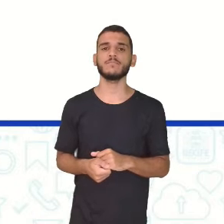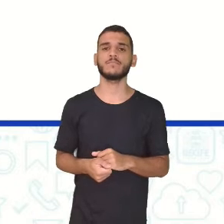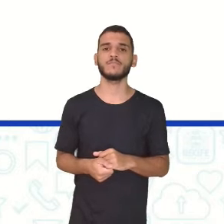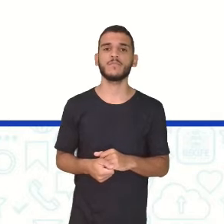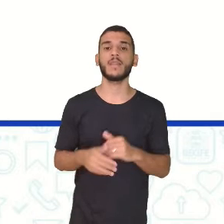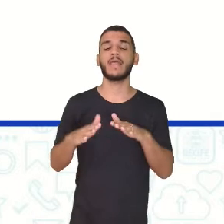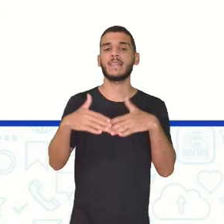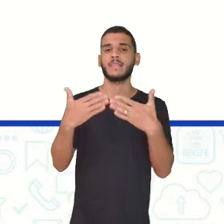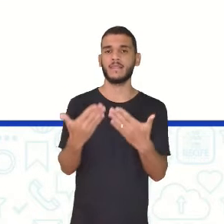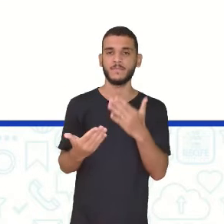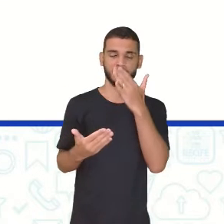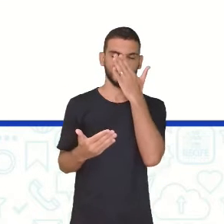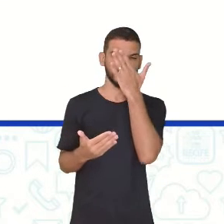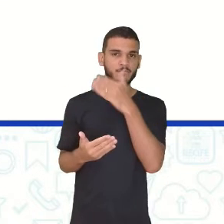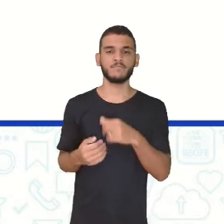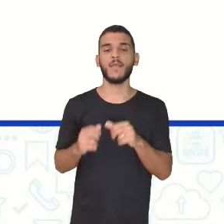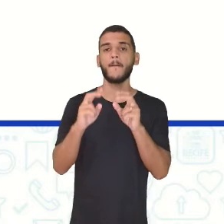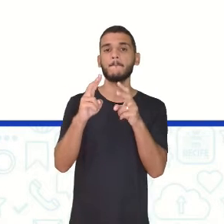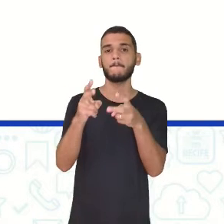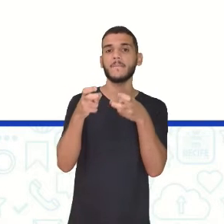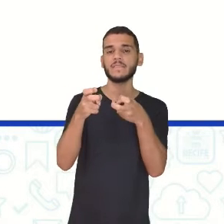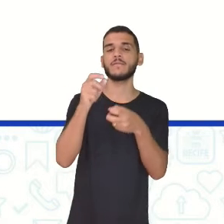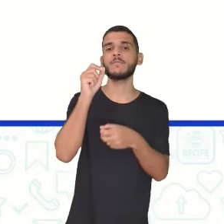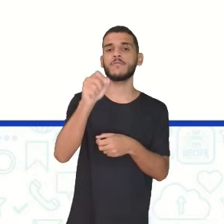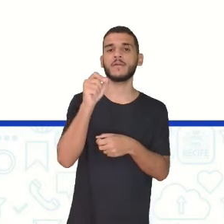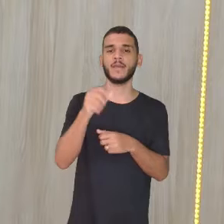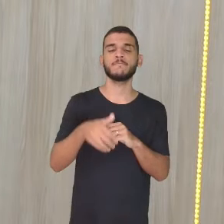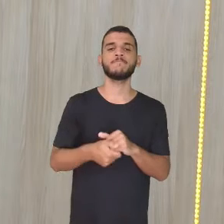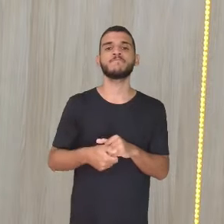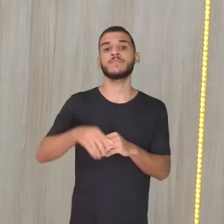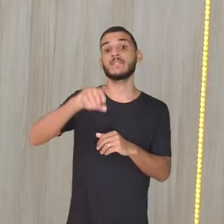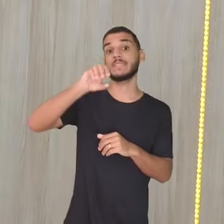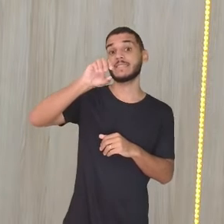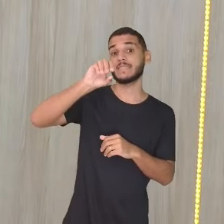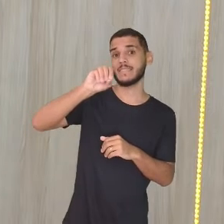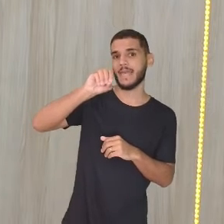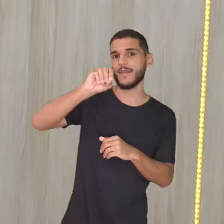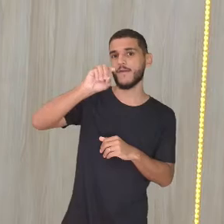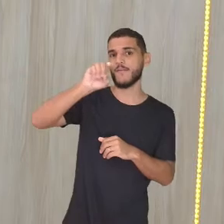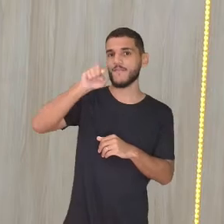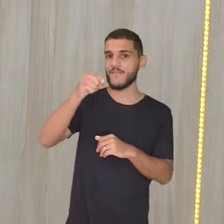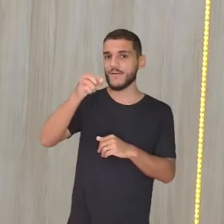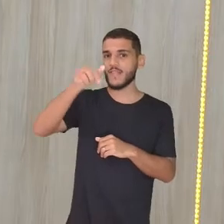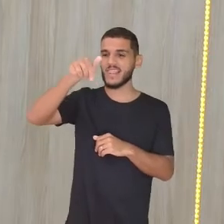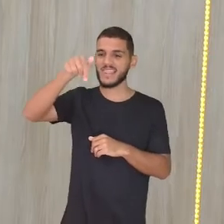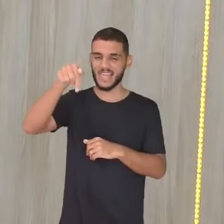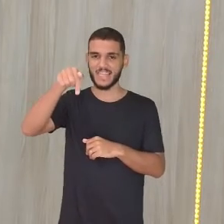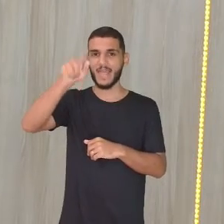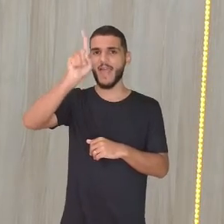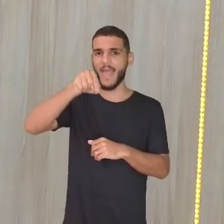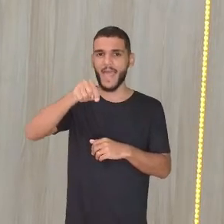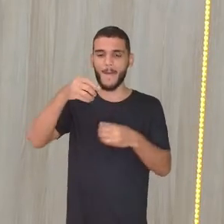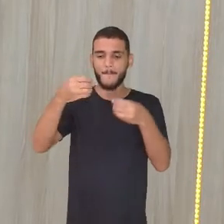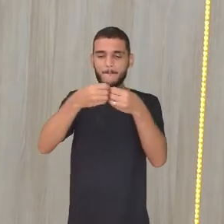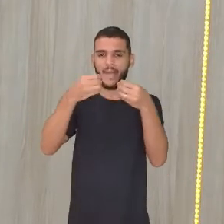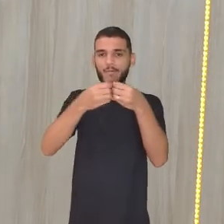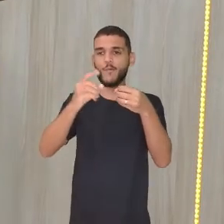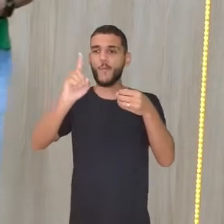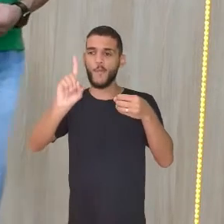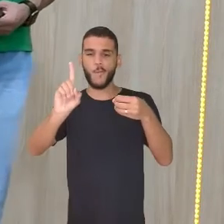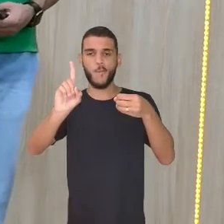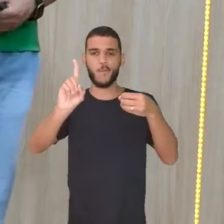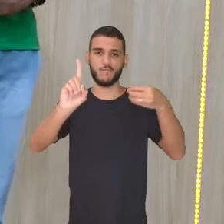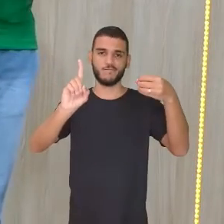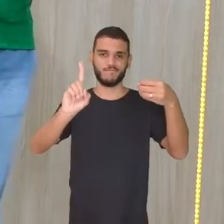tá bom? Então, pode notar que o 0,7, ele é o número mais próximo do número 1. Então, quando